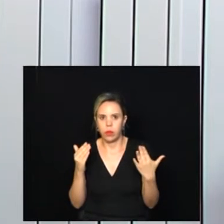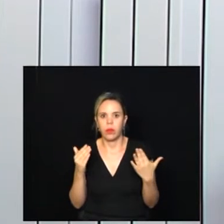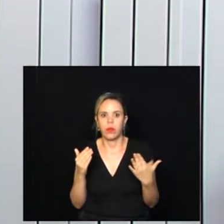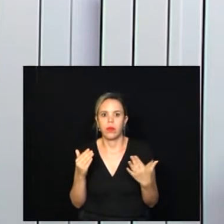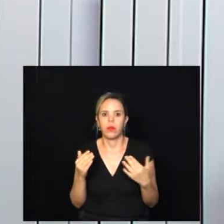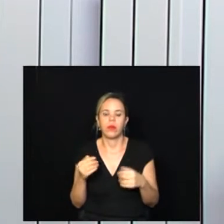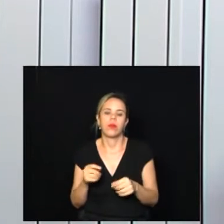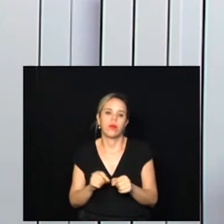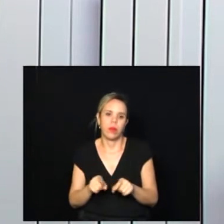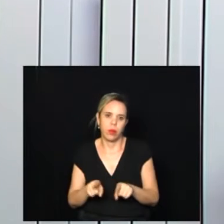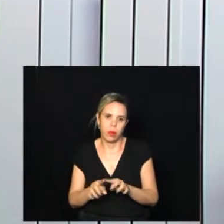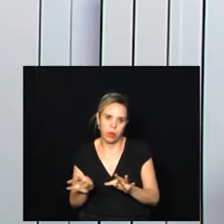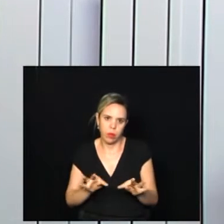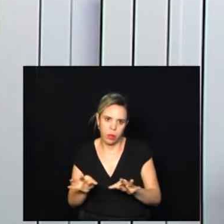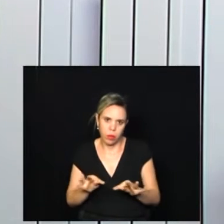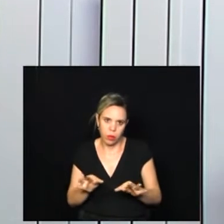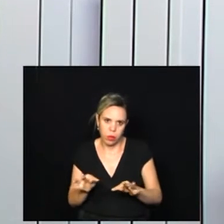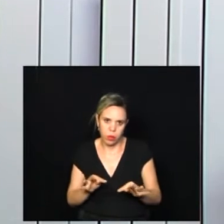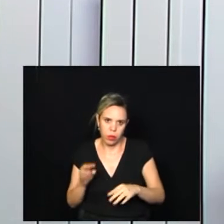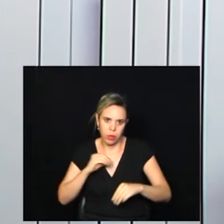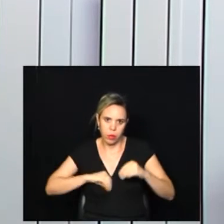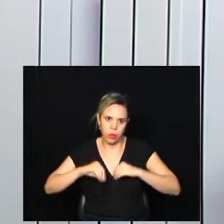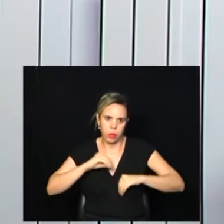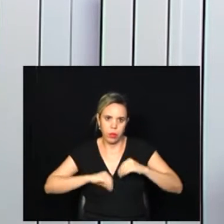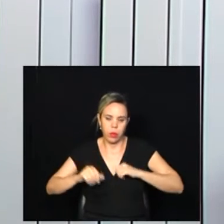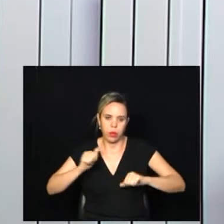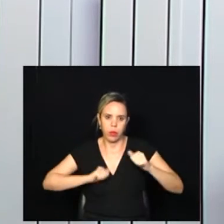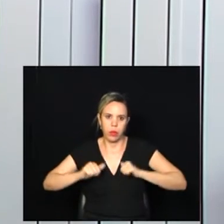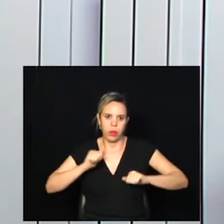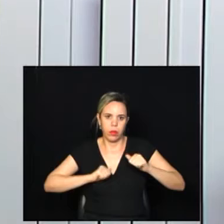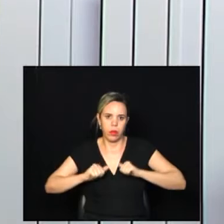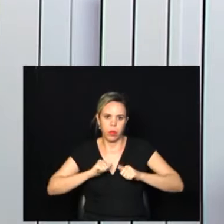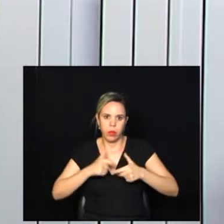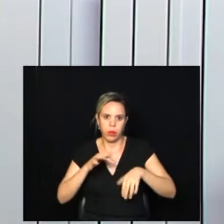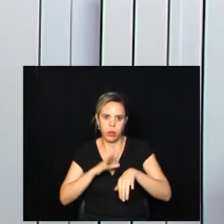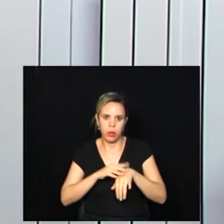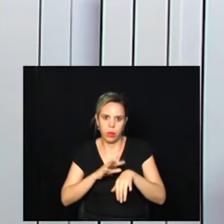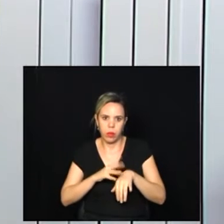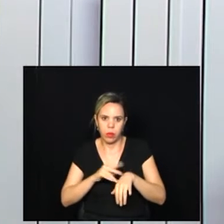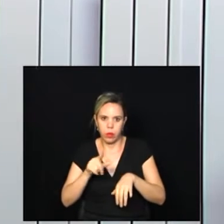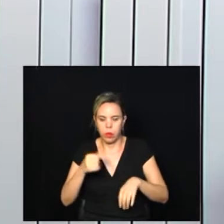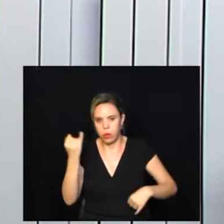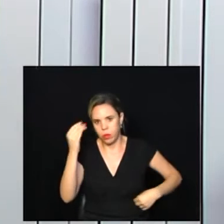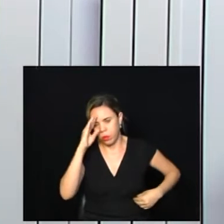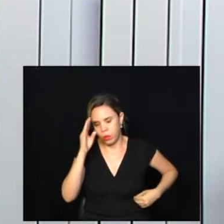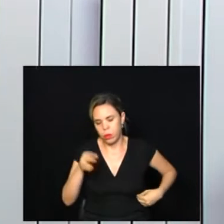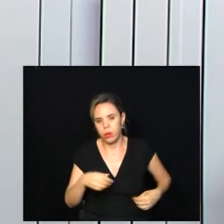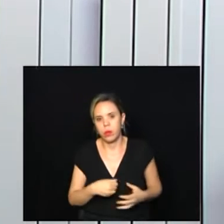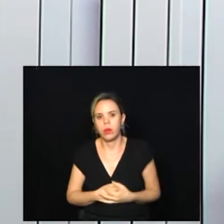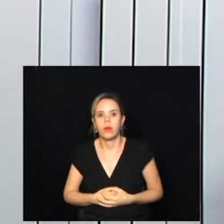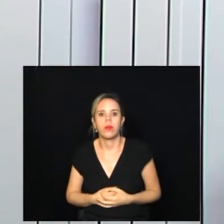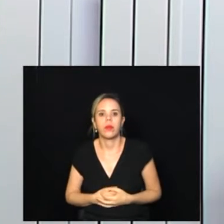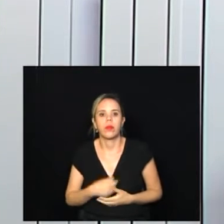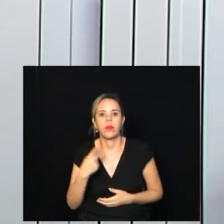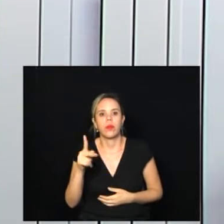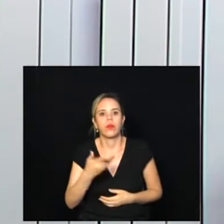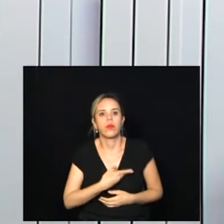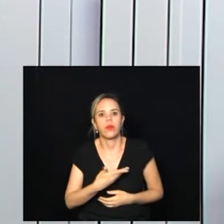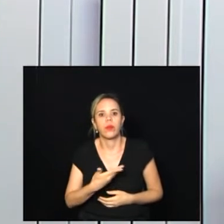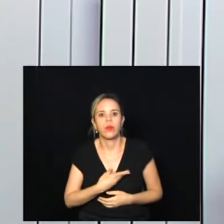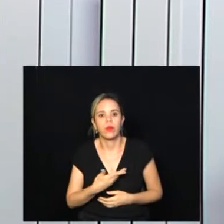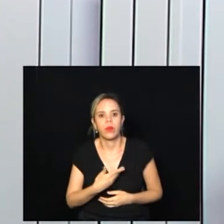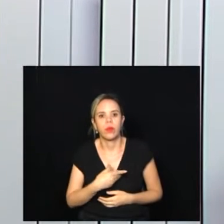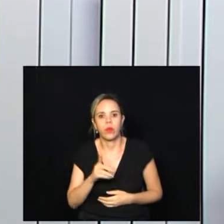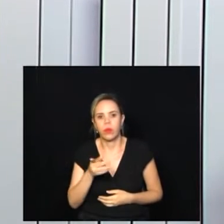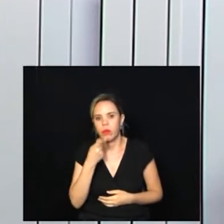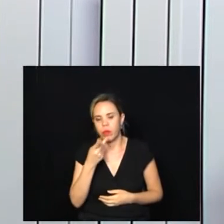um psiquiatra para tratar depressão, ansiedade e outras doenças, isso é fundamental. Seus amigos, e